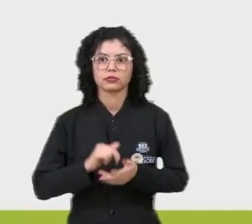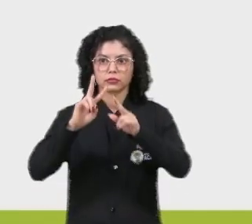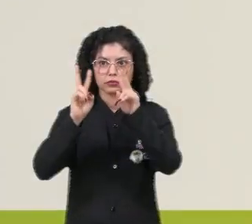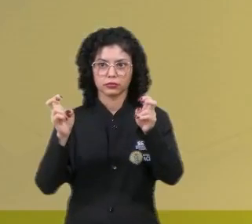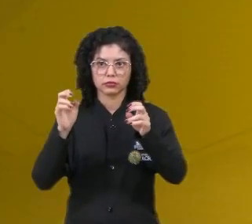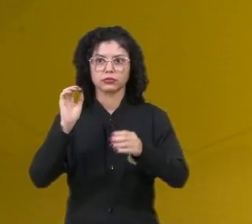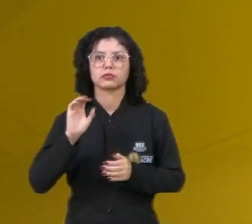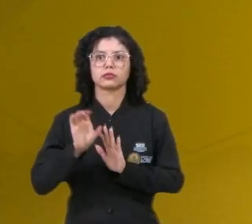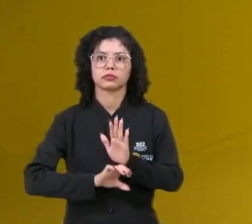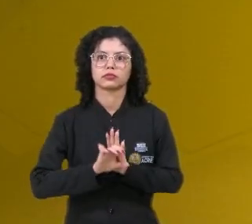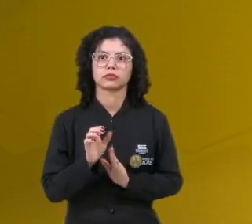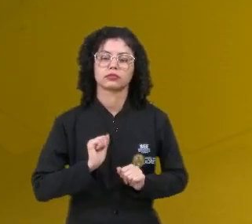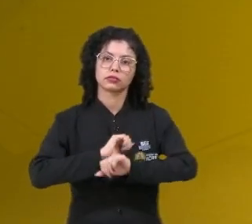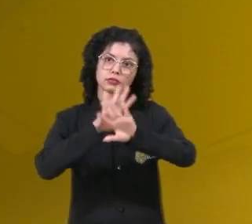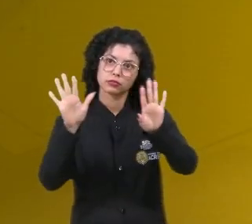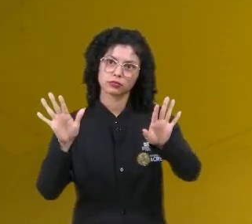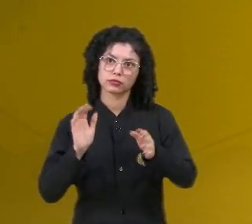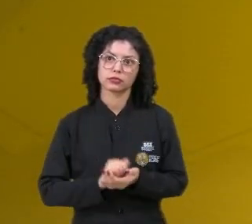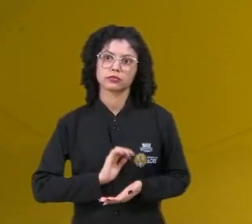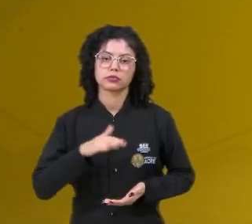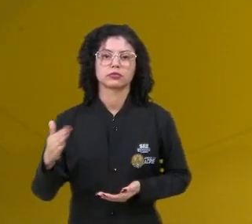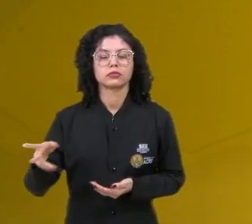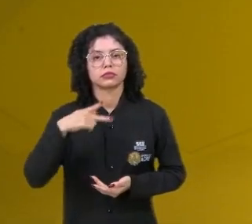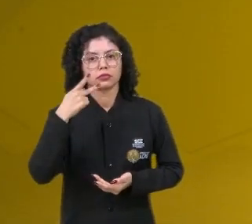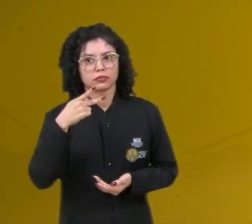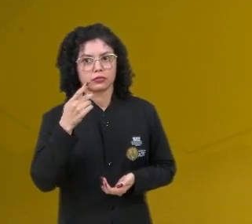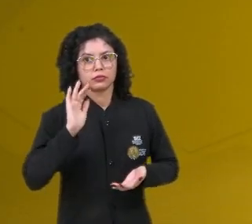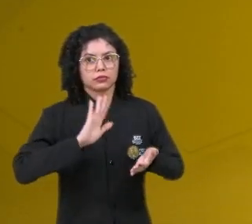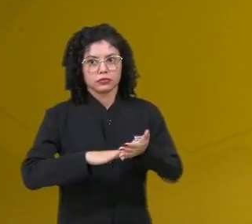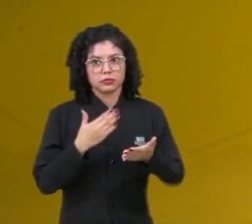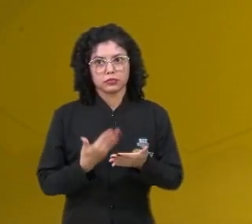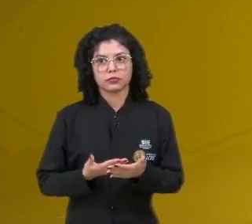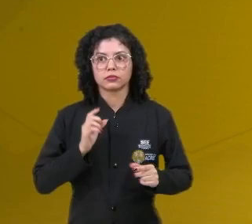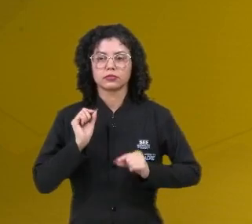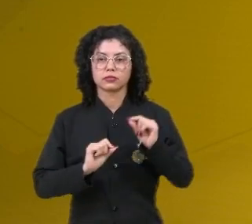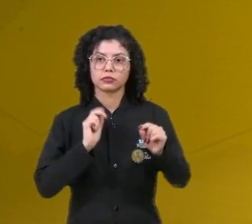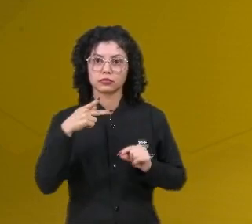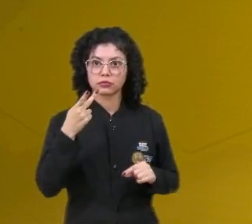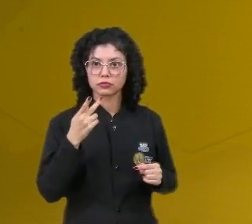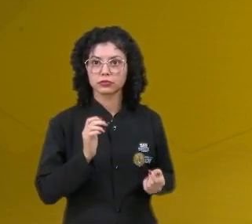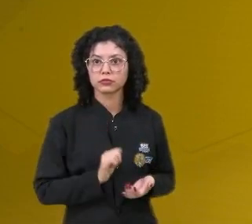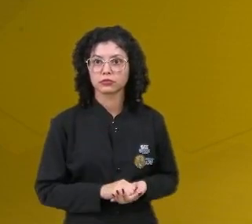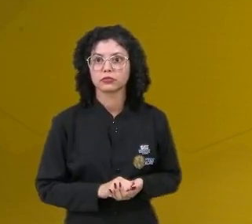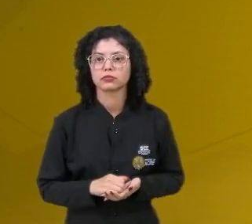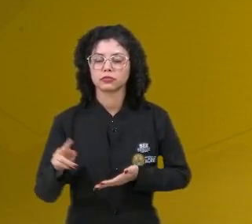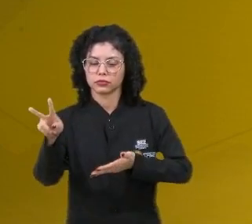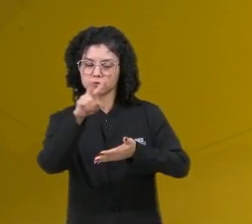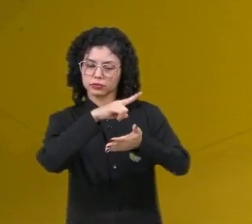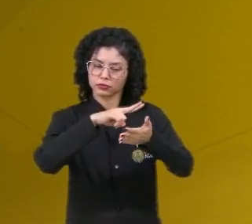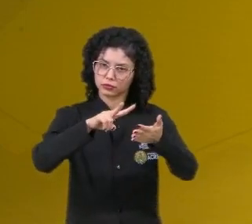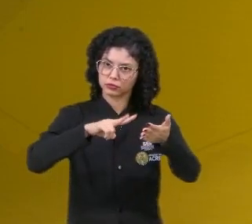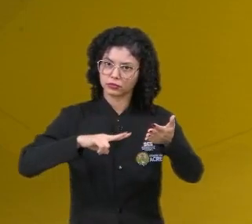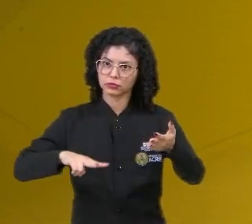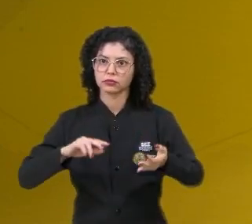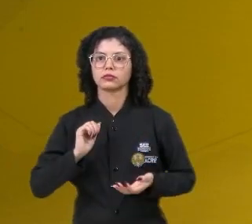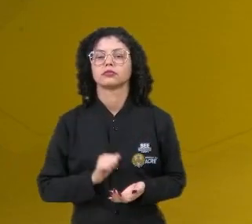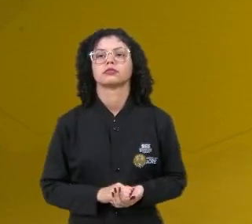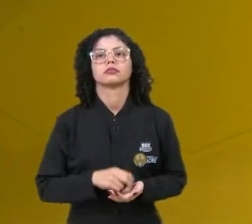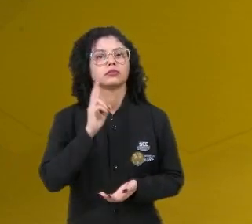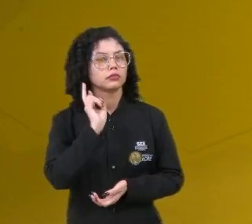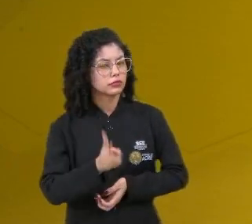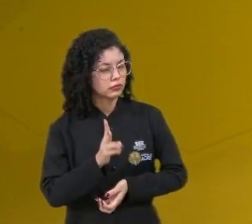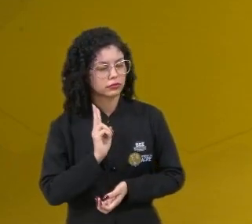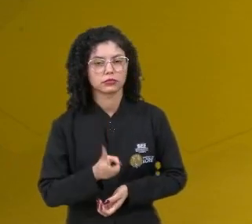desse conteúdo e claro quando nós falamos de interpretação gente nós falamos muito de leitura tá bom